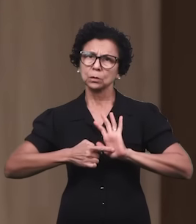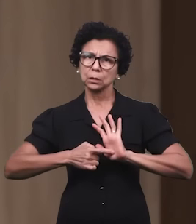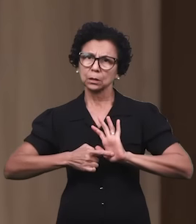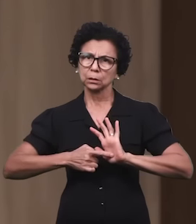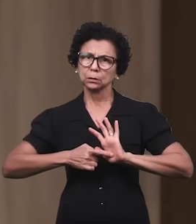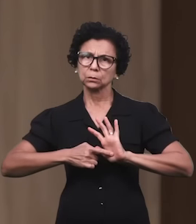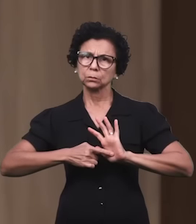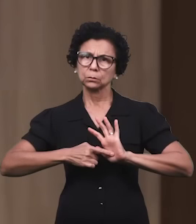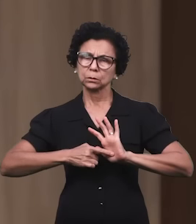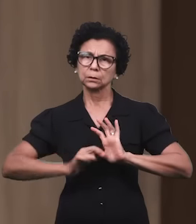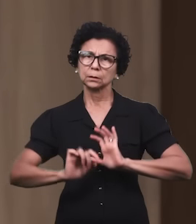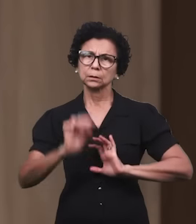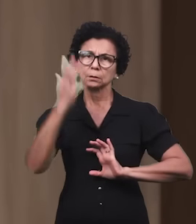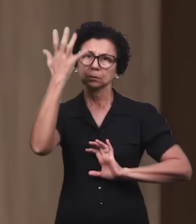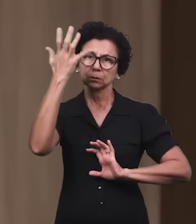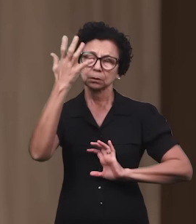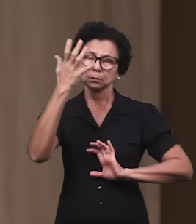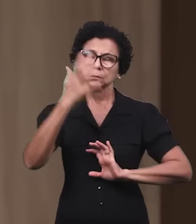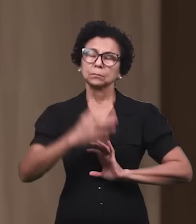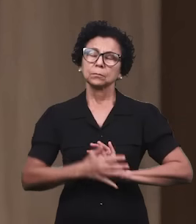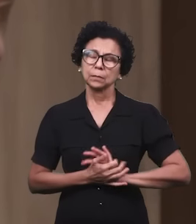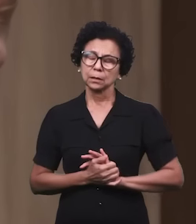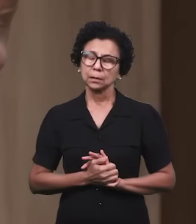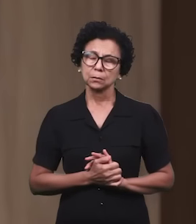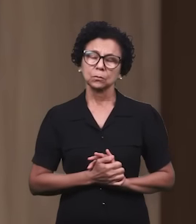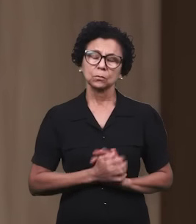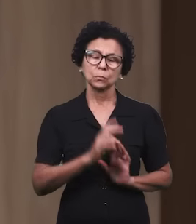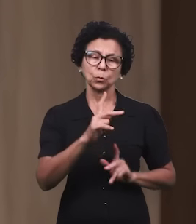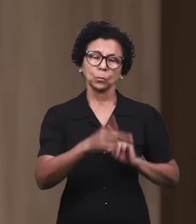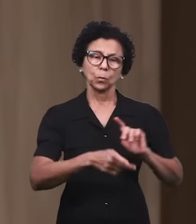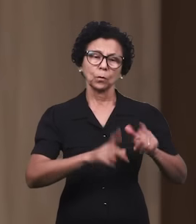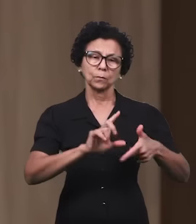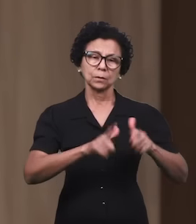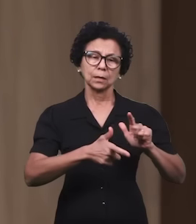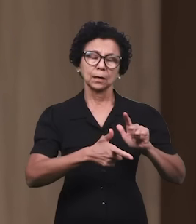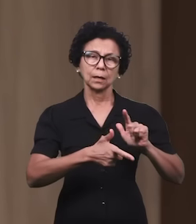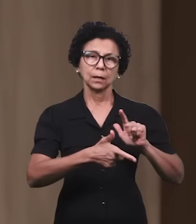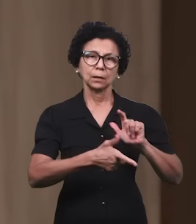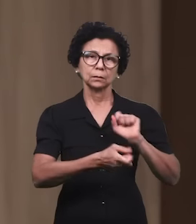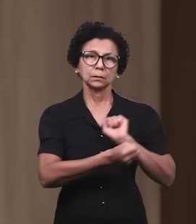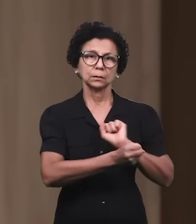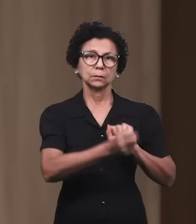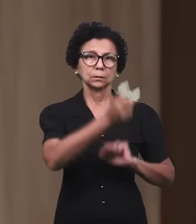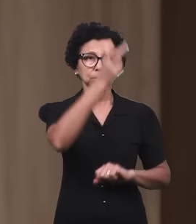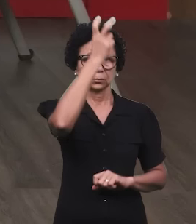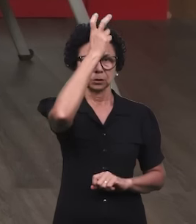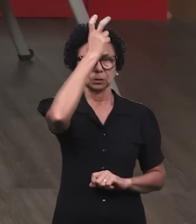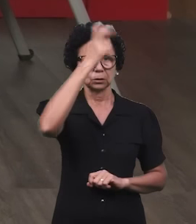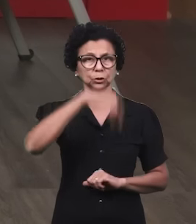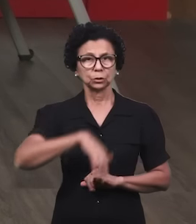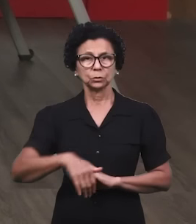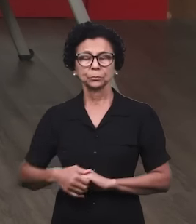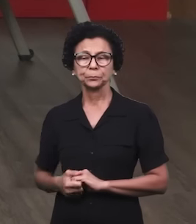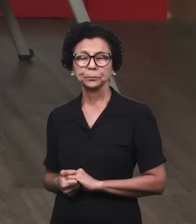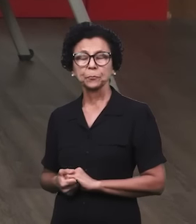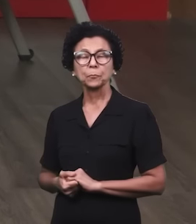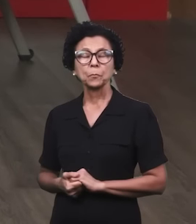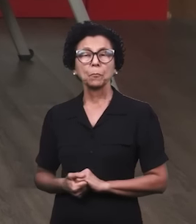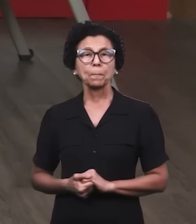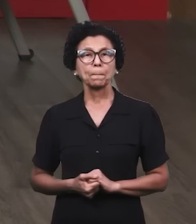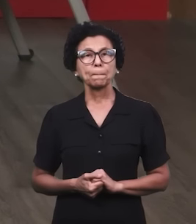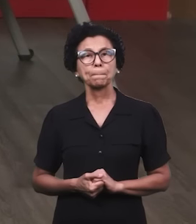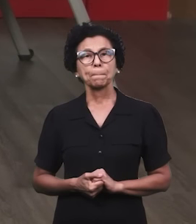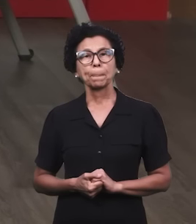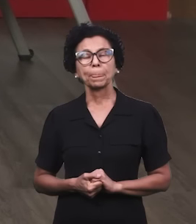O primeiro sinal do Senhor Jesus foi a transformação da água em vinho, né? É a graça. Se no primeiro